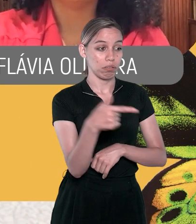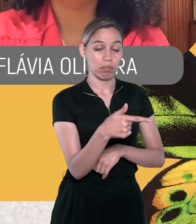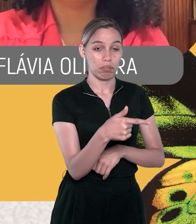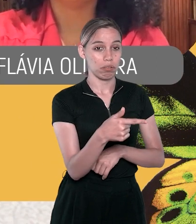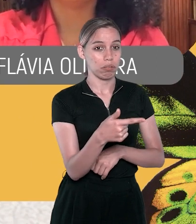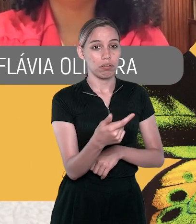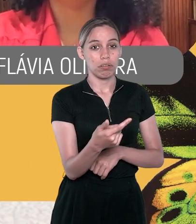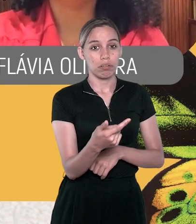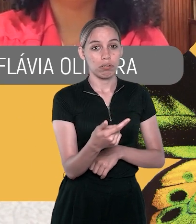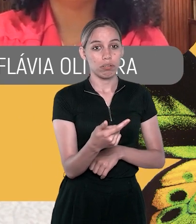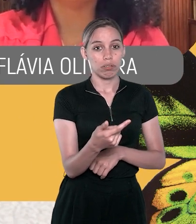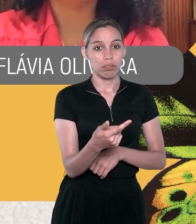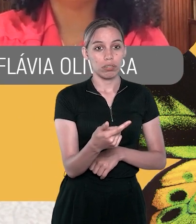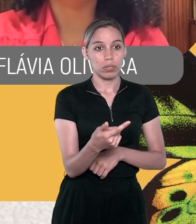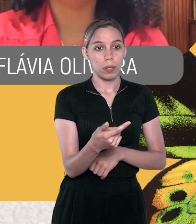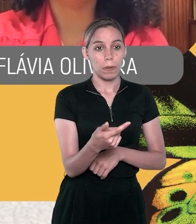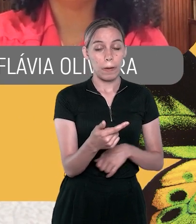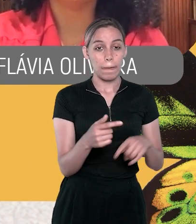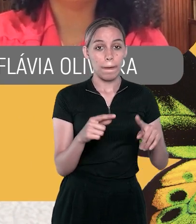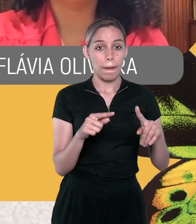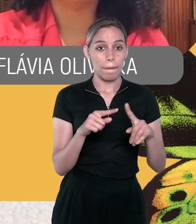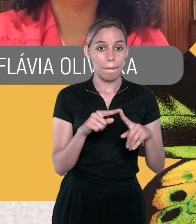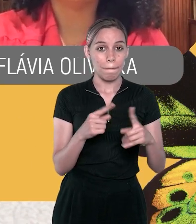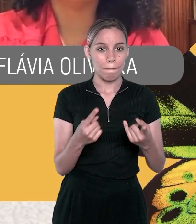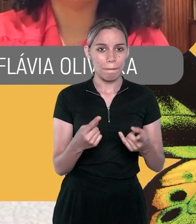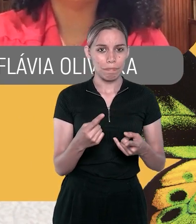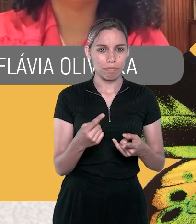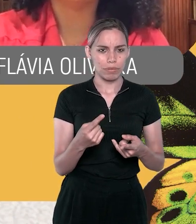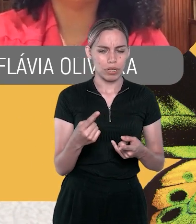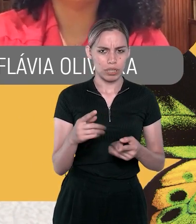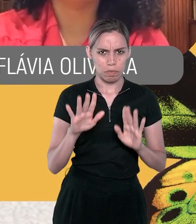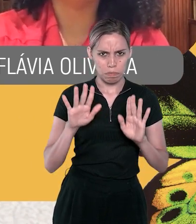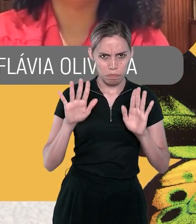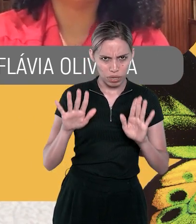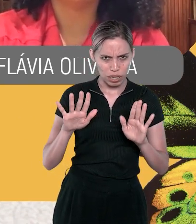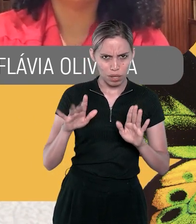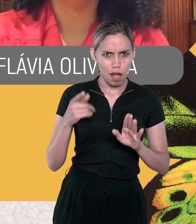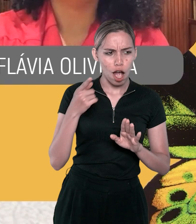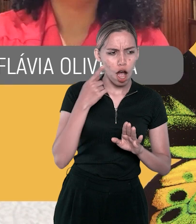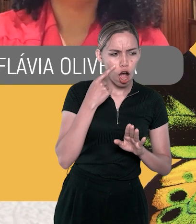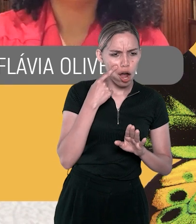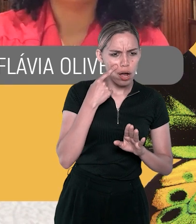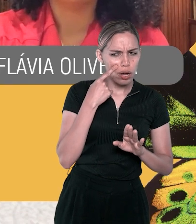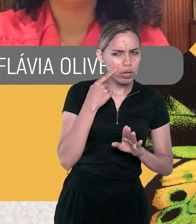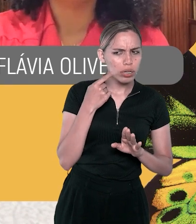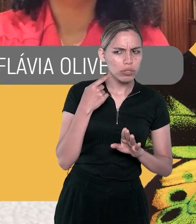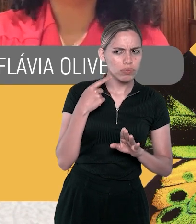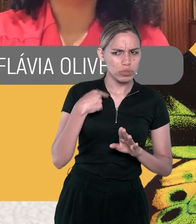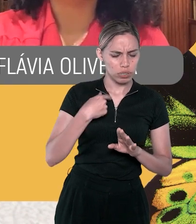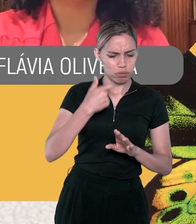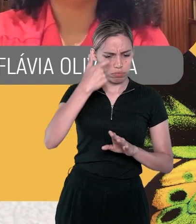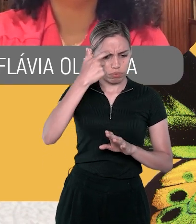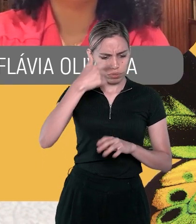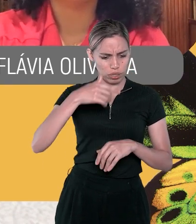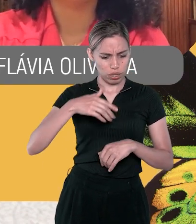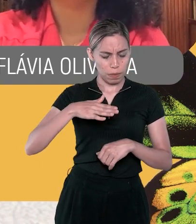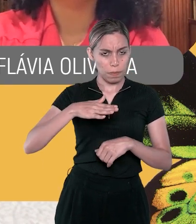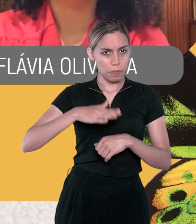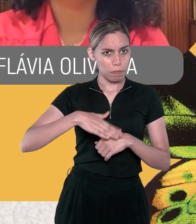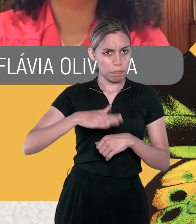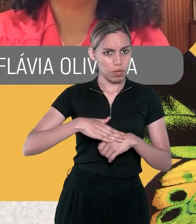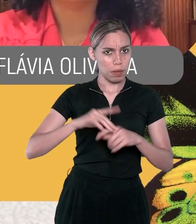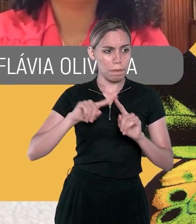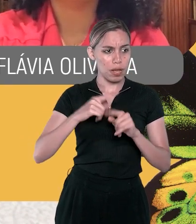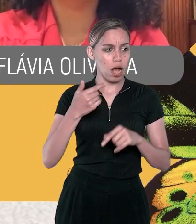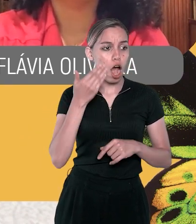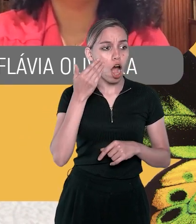enorme, um drama enorme, etc. E assim, olha para a janela, cara, olha do lado de fora da janela que você vai ver uma tragédia muito